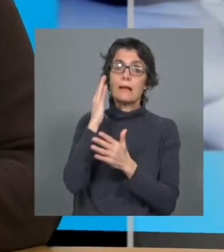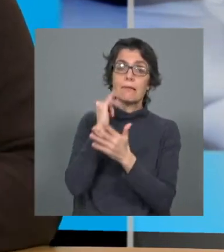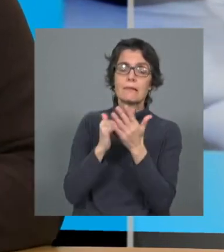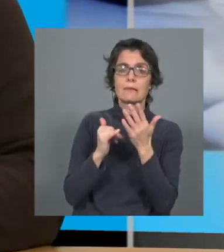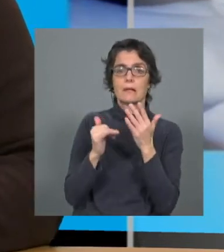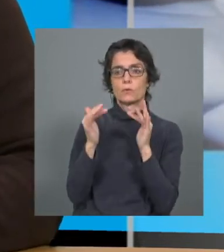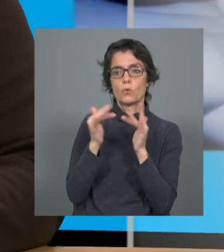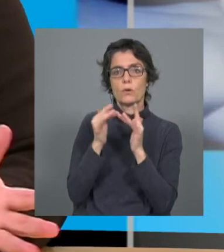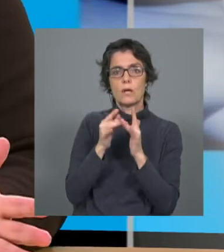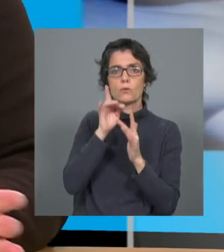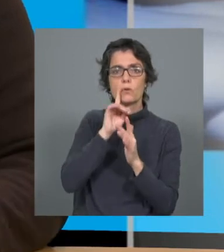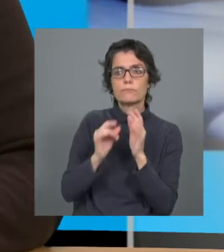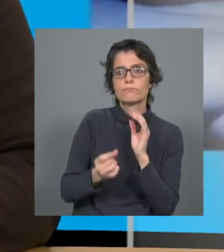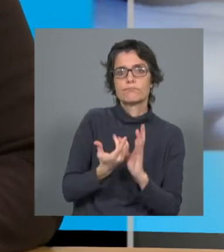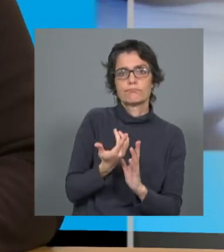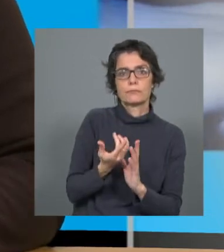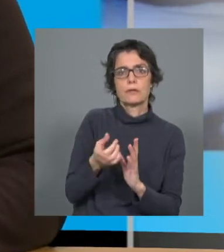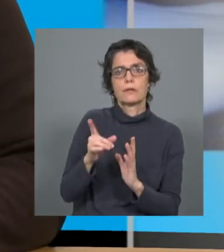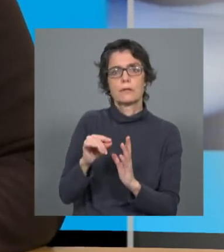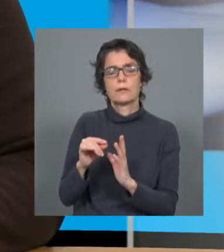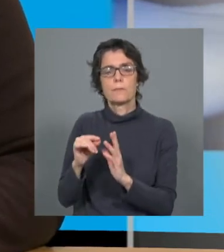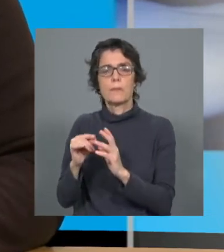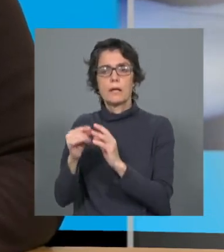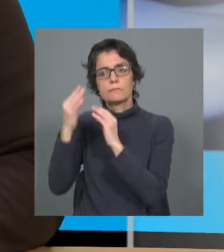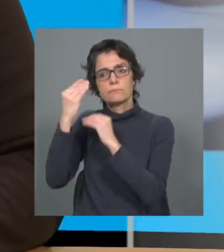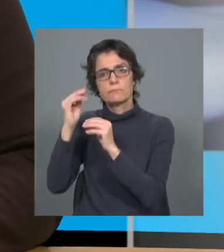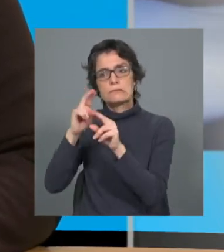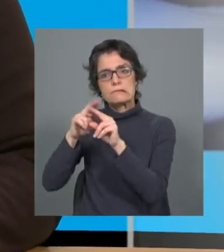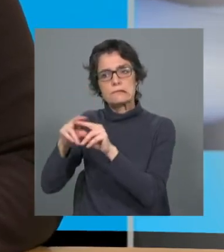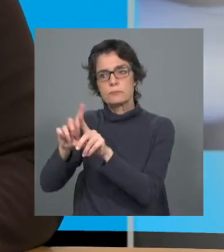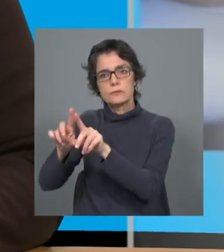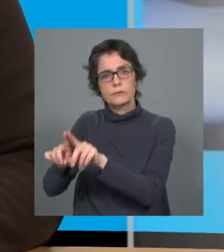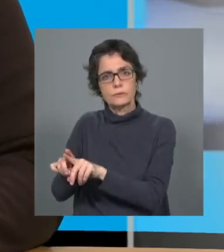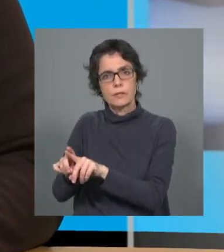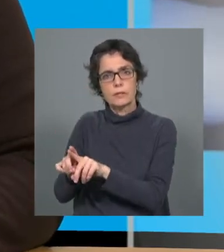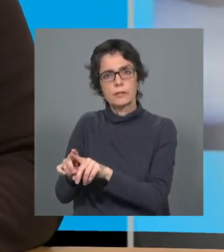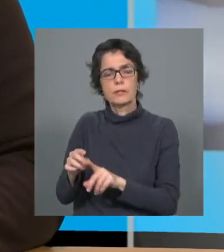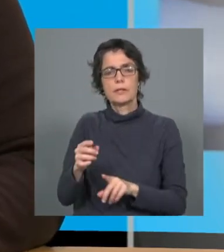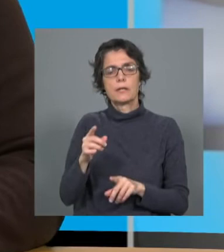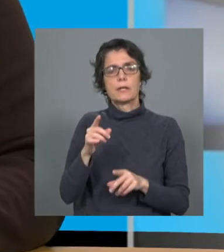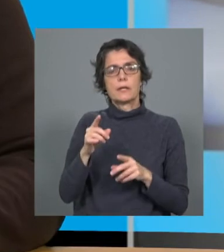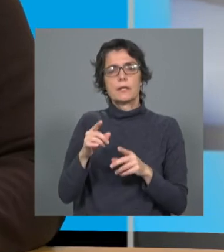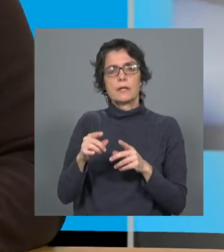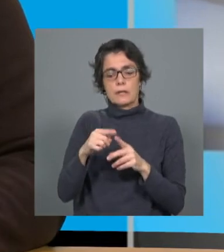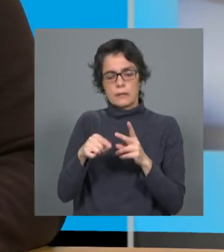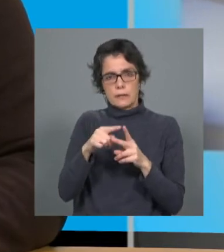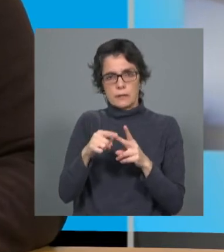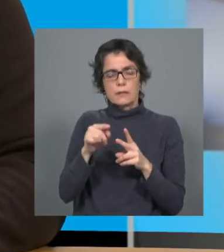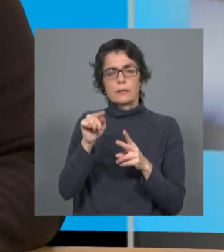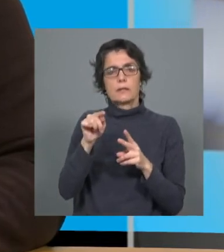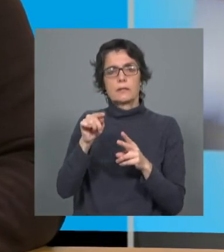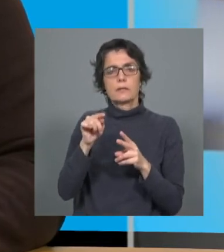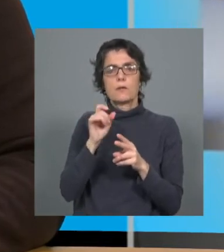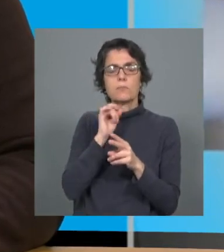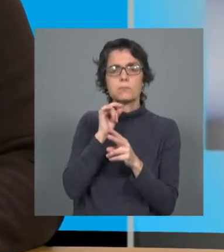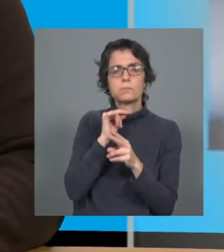contactos com a escola, quer para a recuperação de conteúdos, uma forma de poder lidar com esses